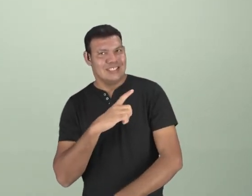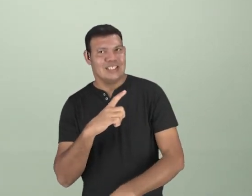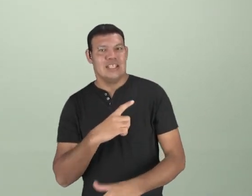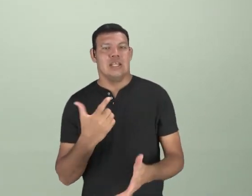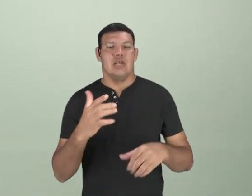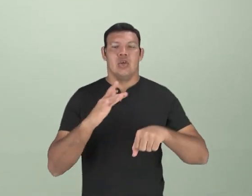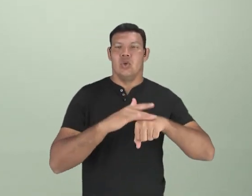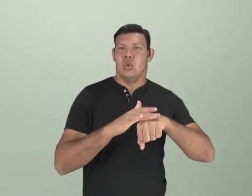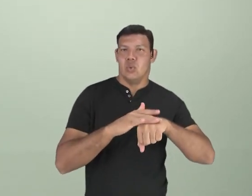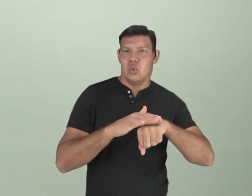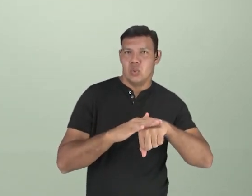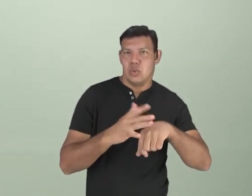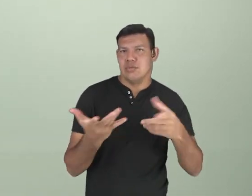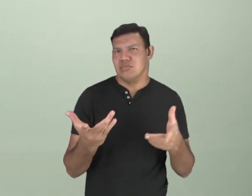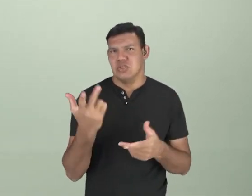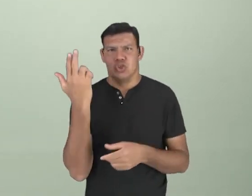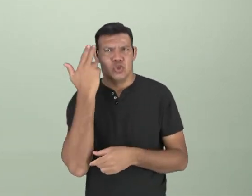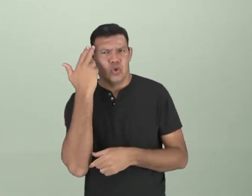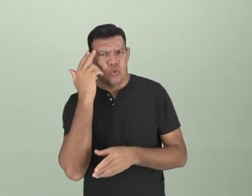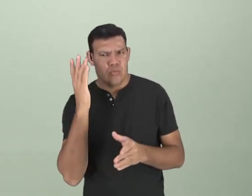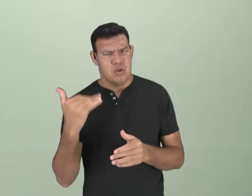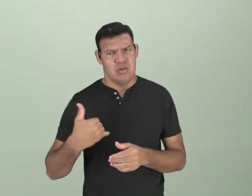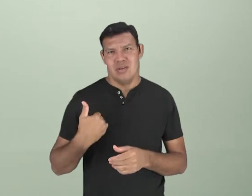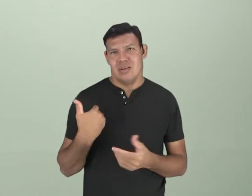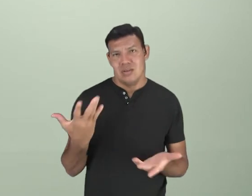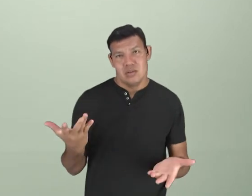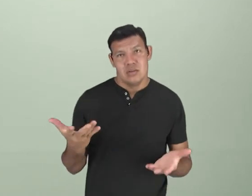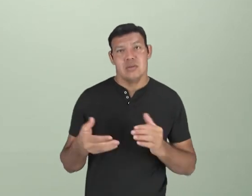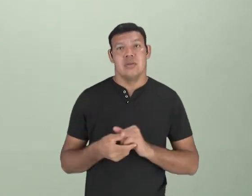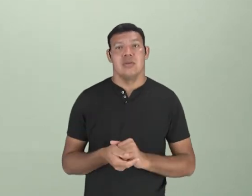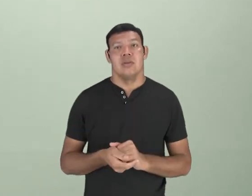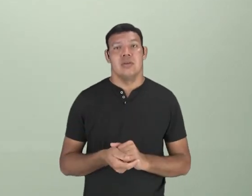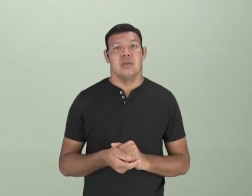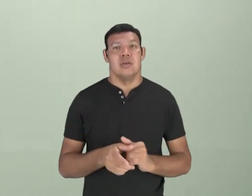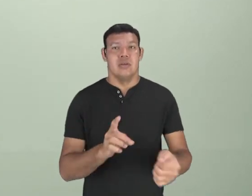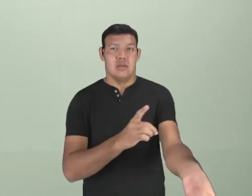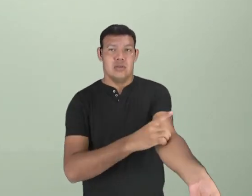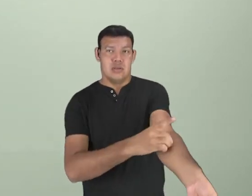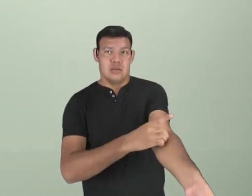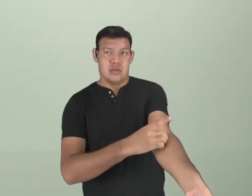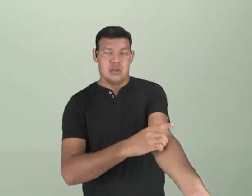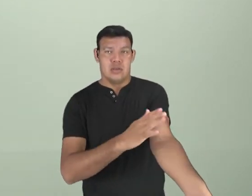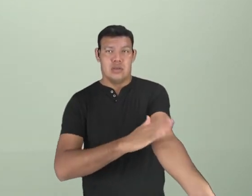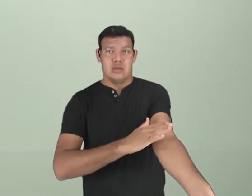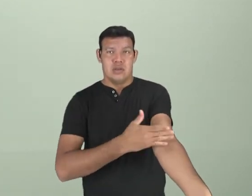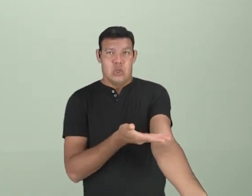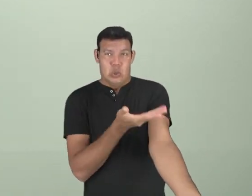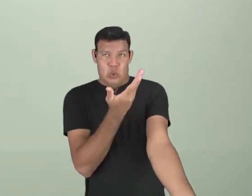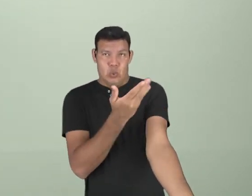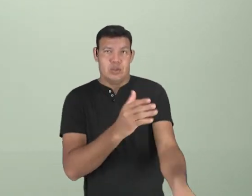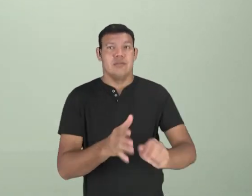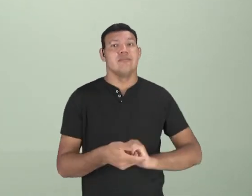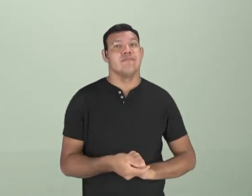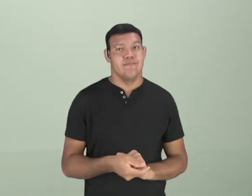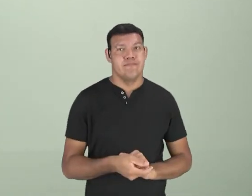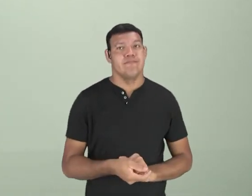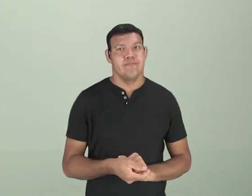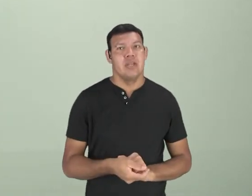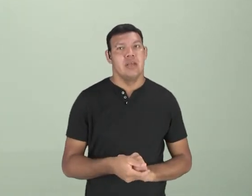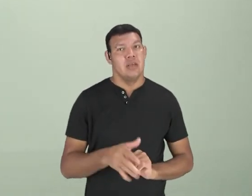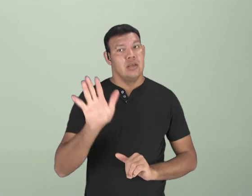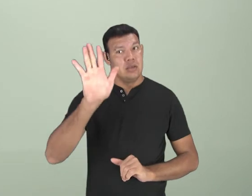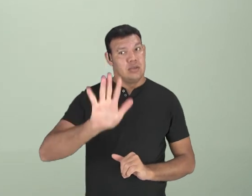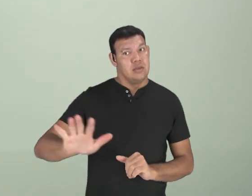de doenças que não são comuns naquela faixa etária, como, por exemplo, diabetes, pressão alta, doenças que geralmente acometem pessoas